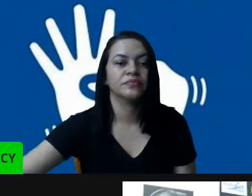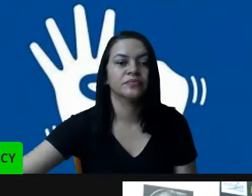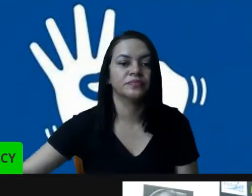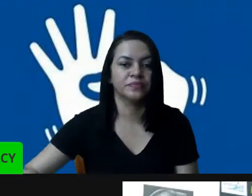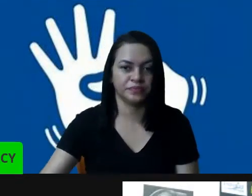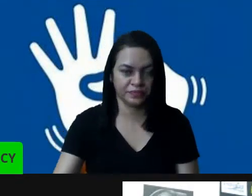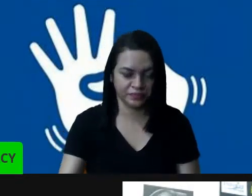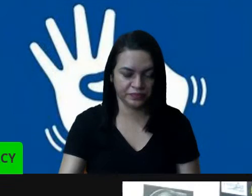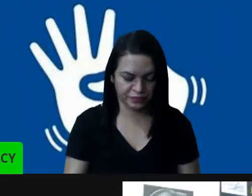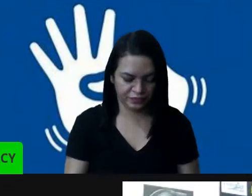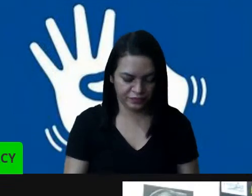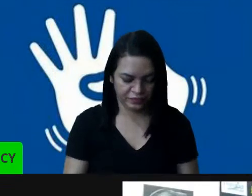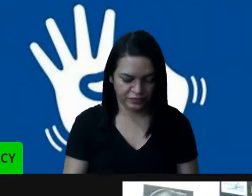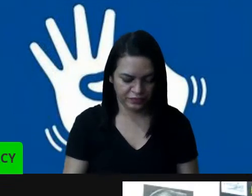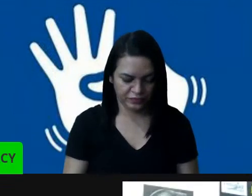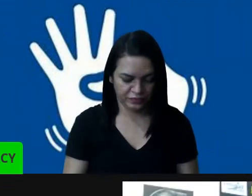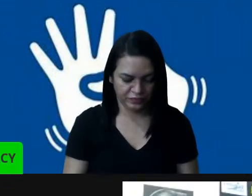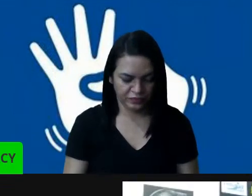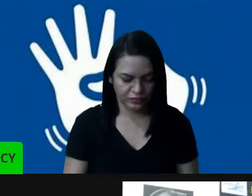Tira o fone de ouvido.